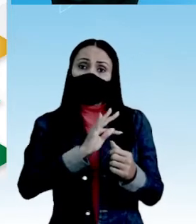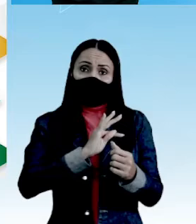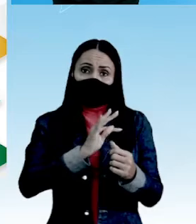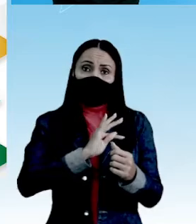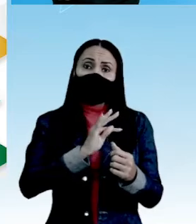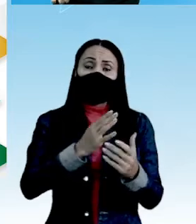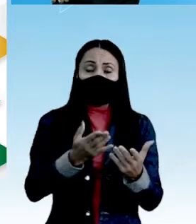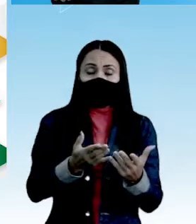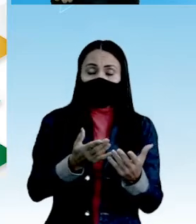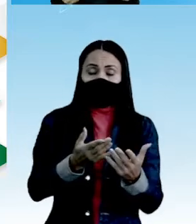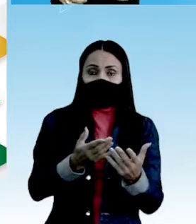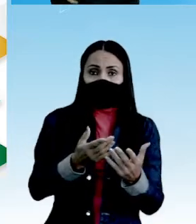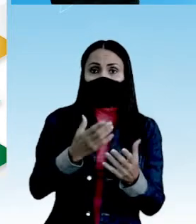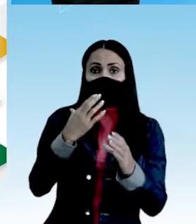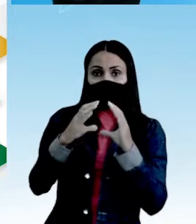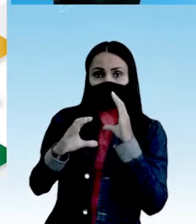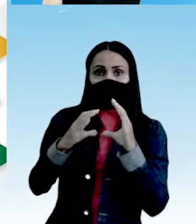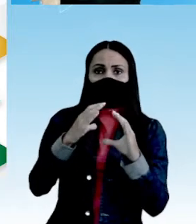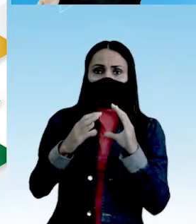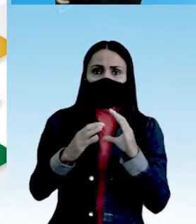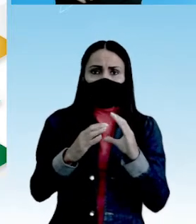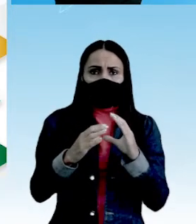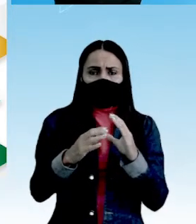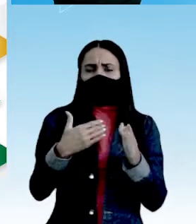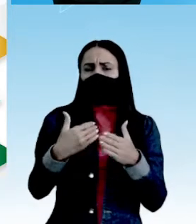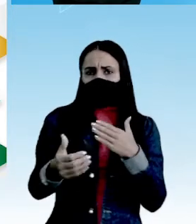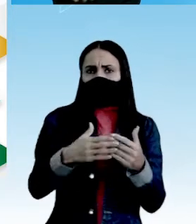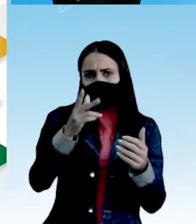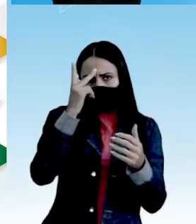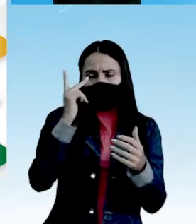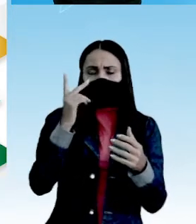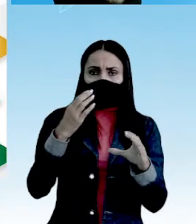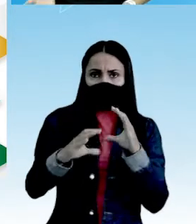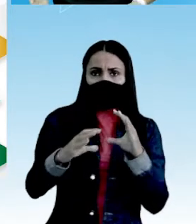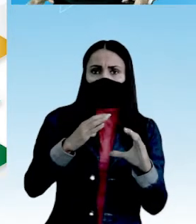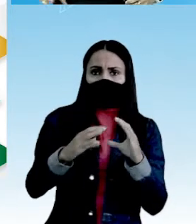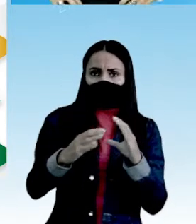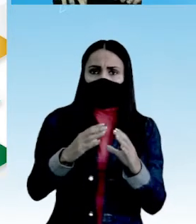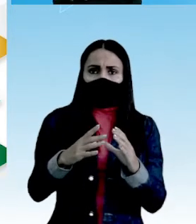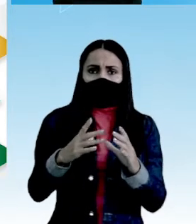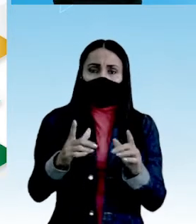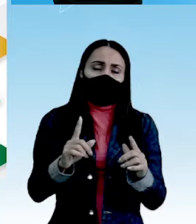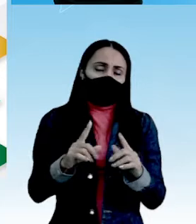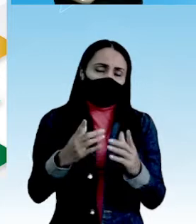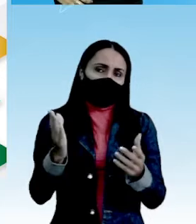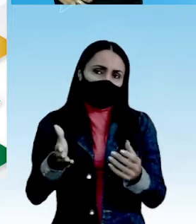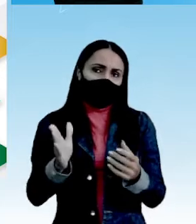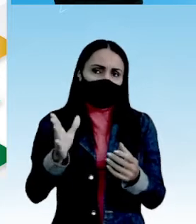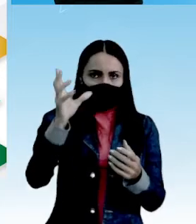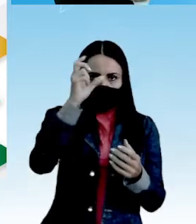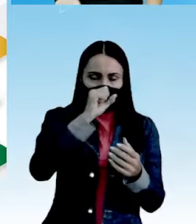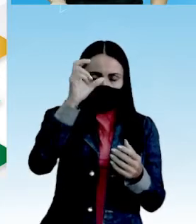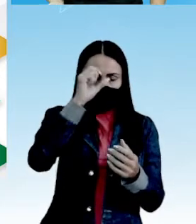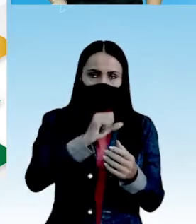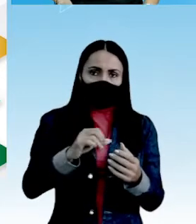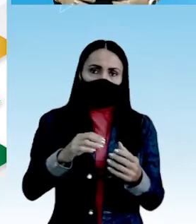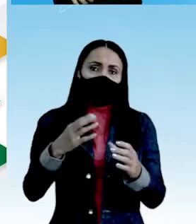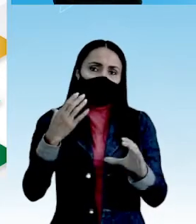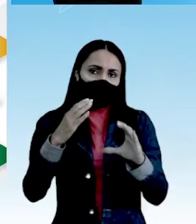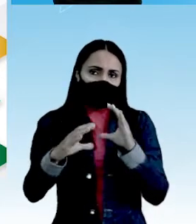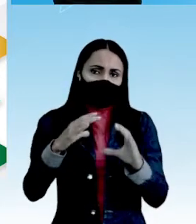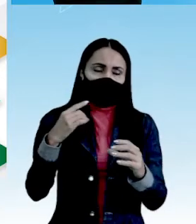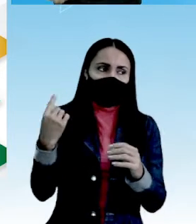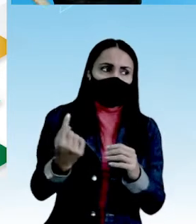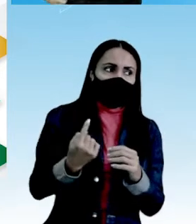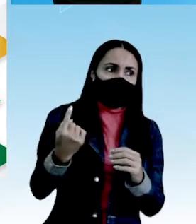Para cantar, né? Todo mundo pode cantar. Tem pessoas que são autodidatas, né? Que já aprenderam a cantar sozinhas, né? Já